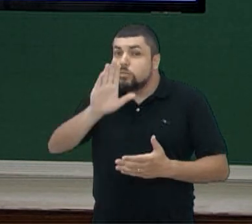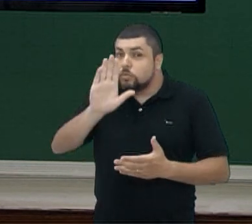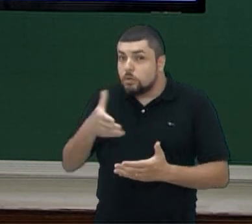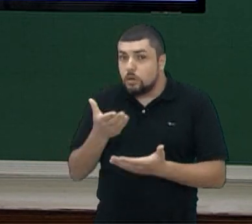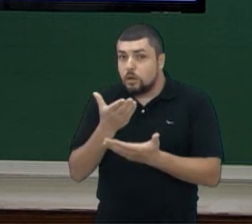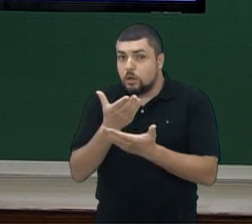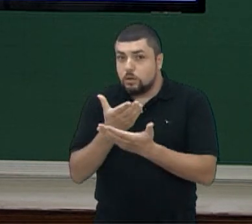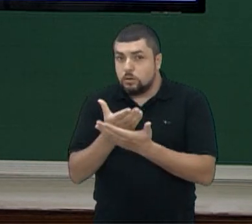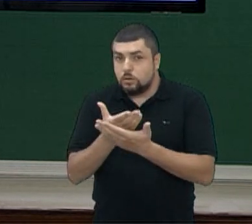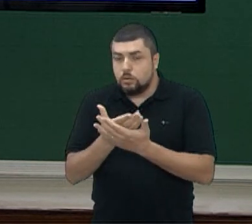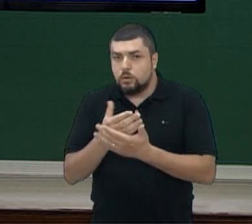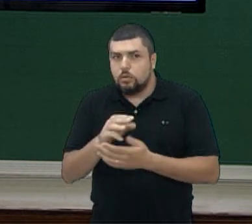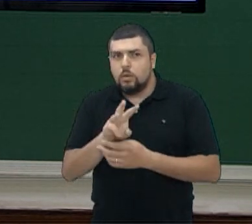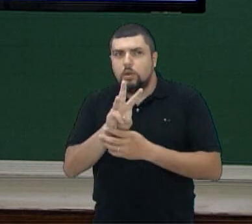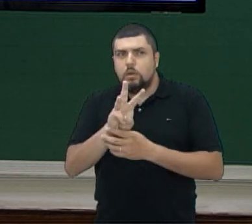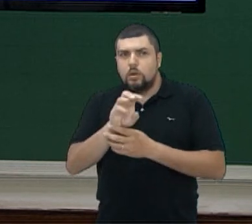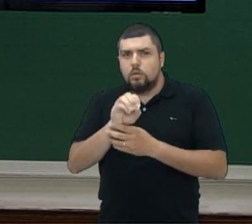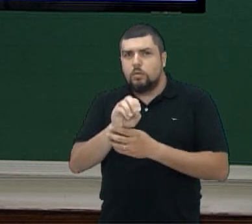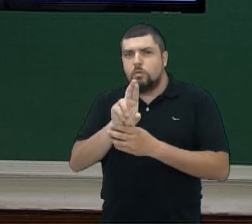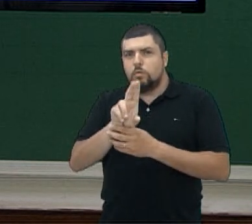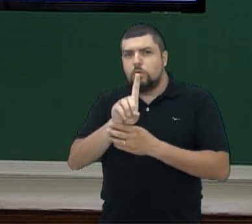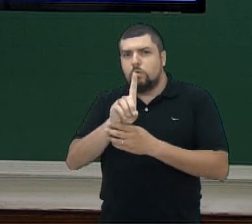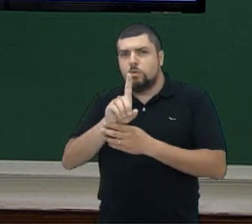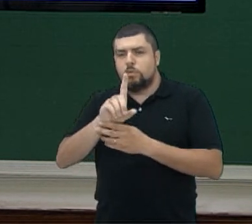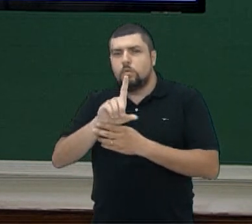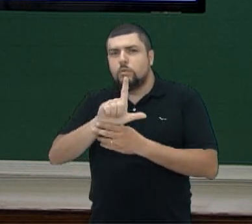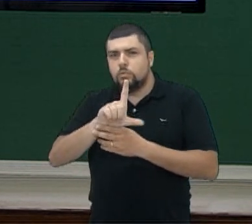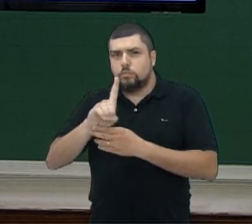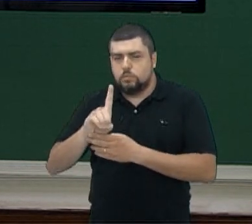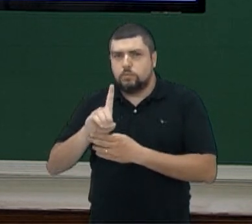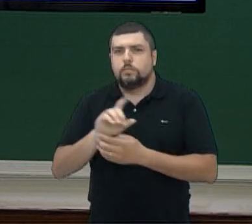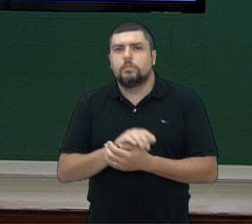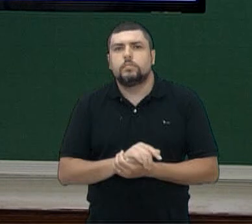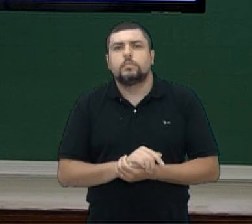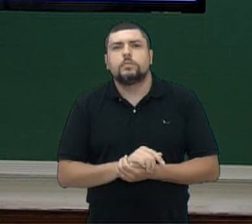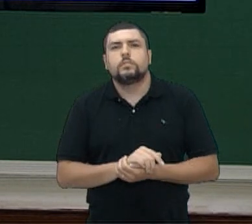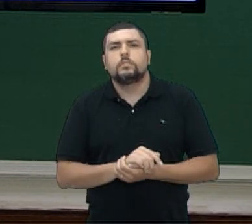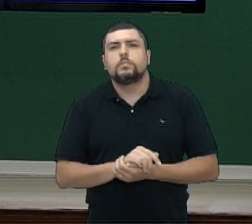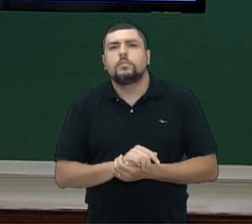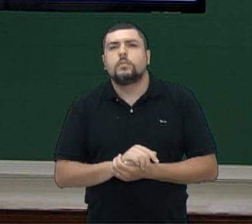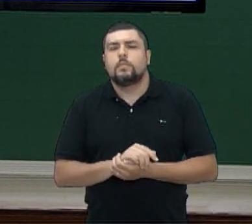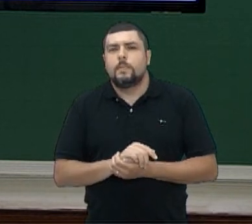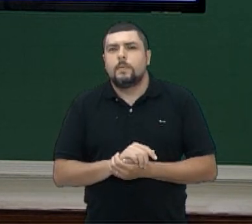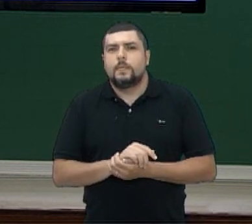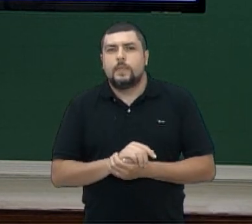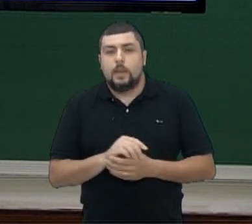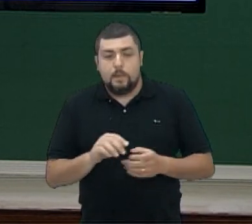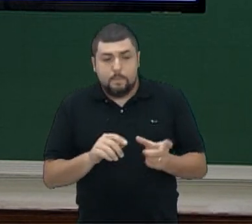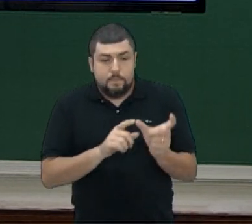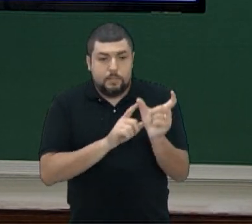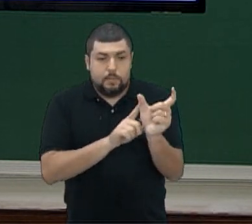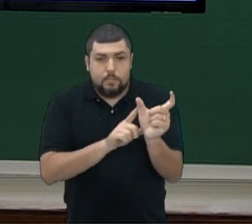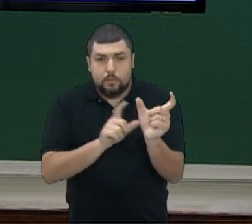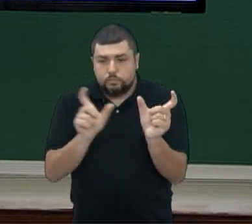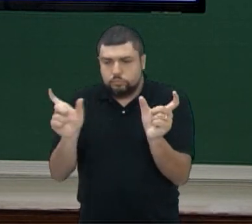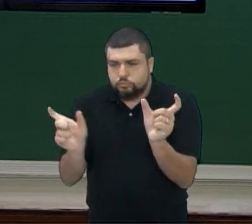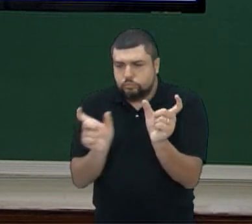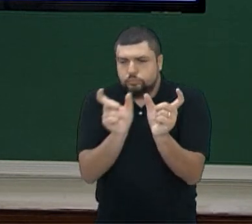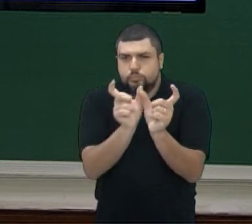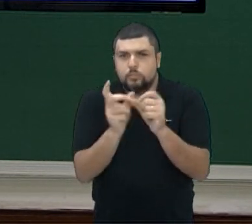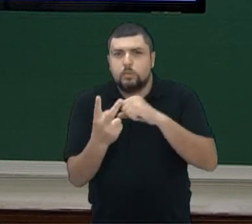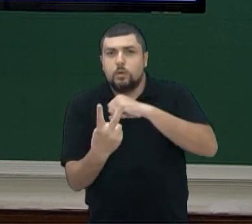auxiliar would, né, que está bem aqui, a primeira palavra, tá vendo? Esse auxiliar nós utilizamos para poder